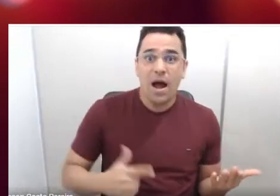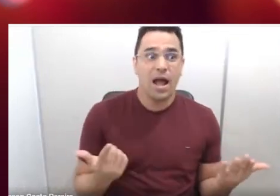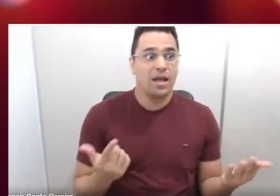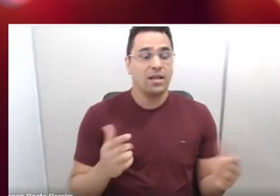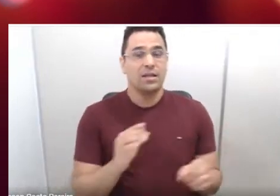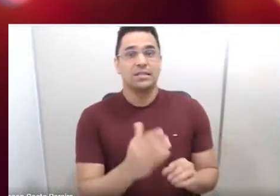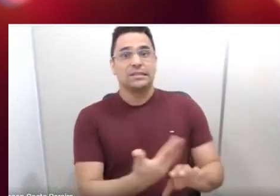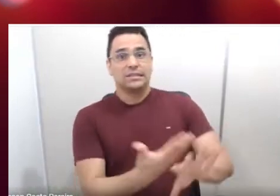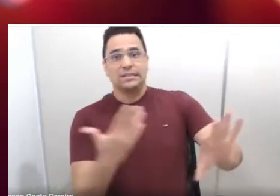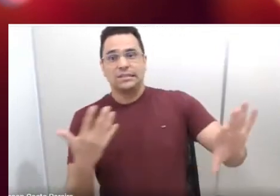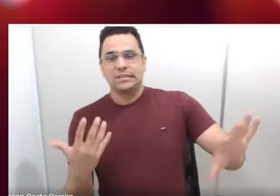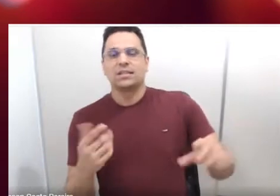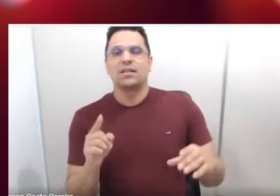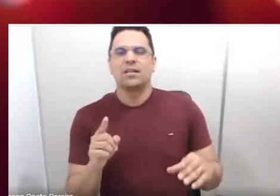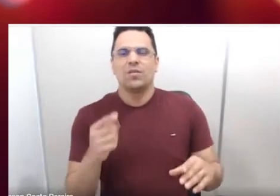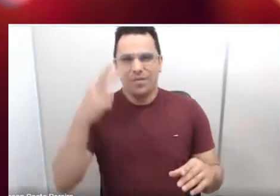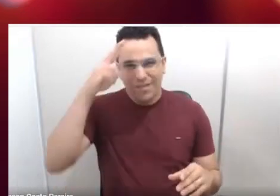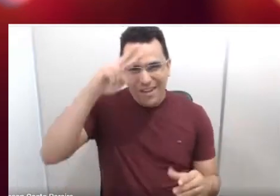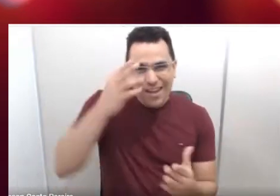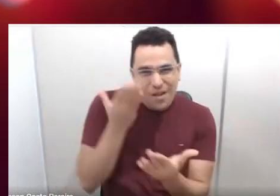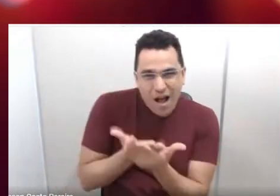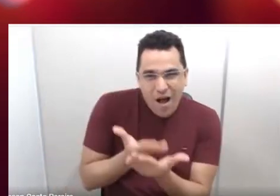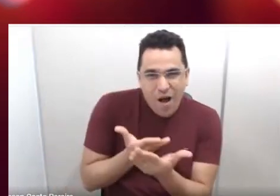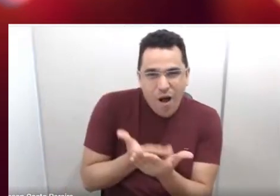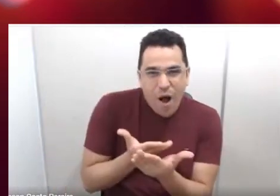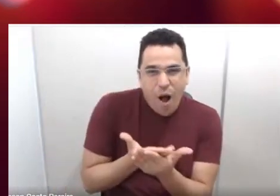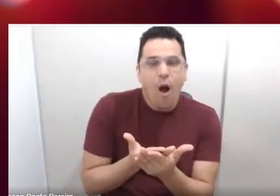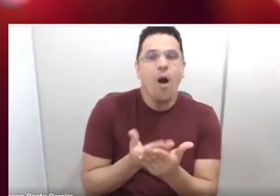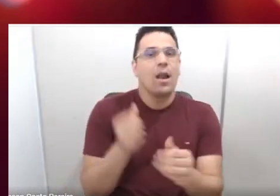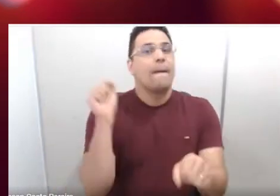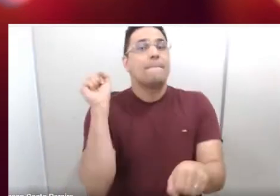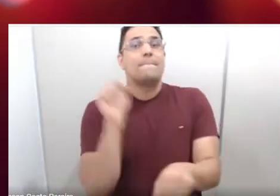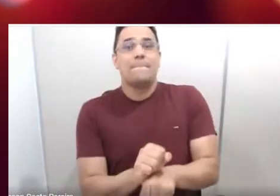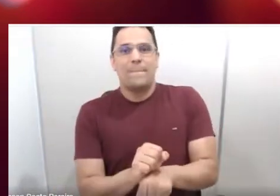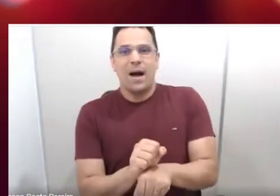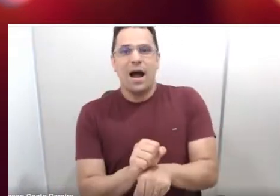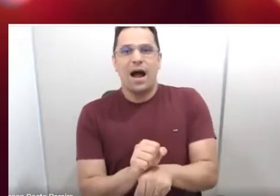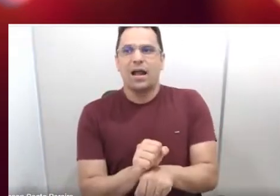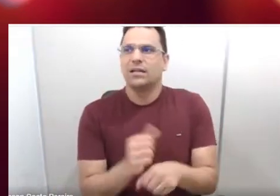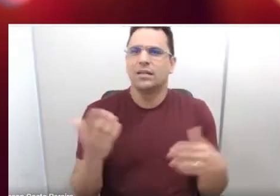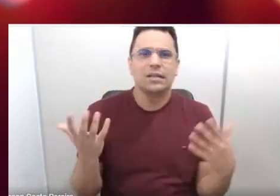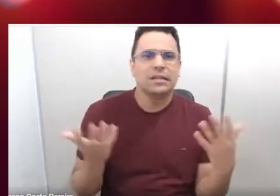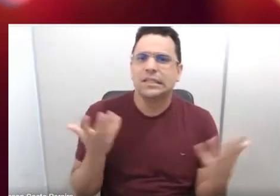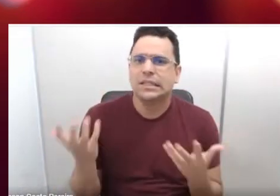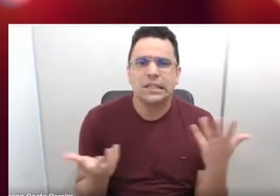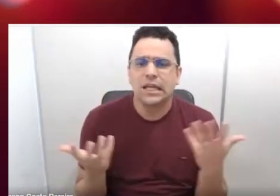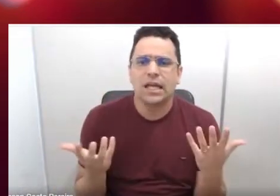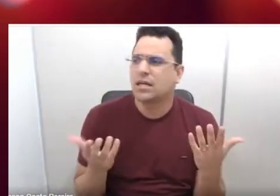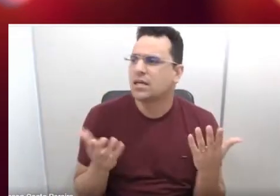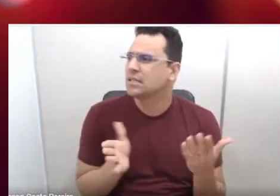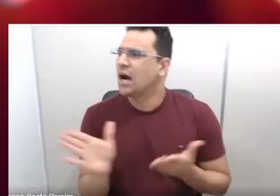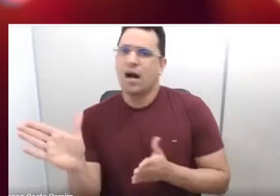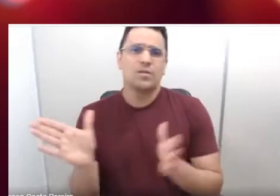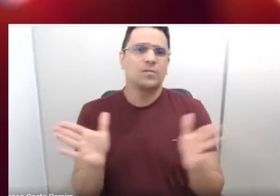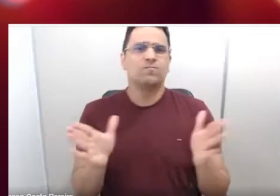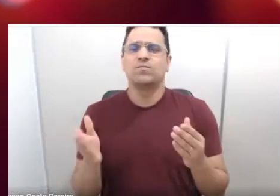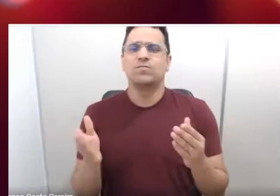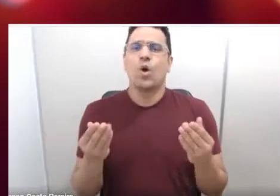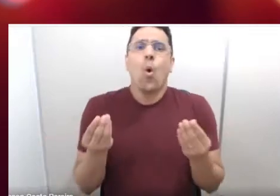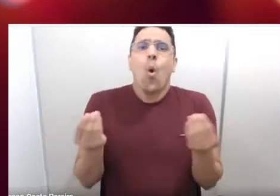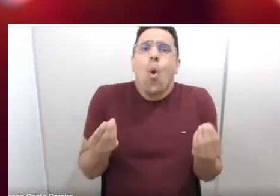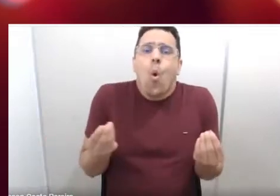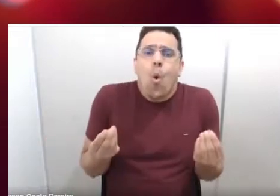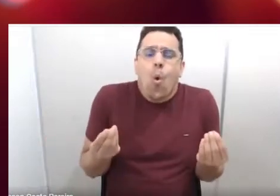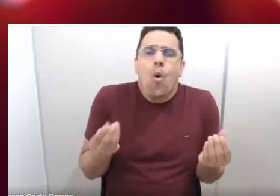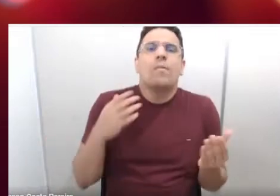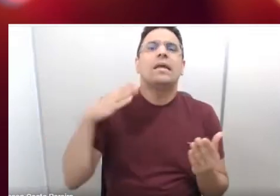aulas na universidade, a gente fica meio que incerto, assim, sem saber por onde ir, sem saber o que a gente ia